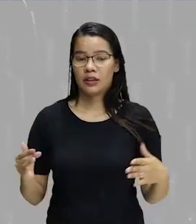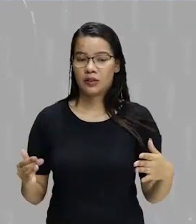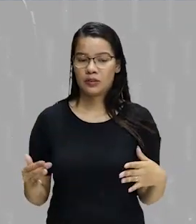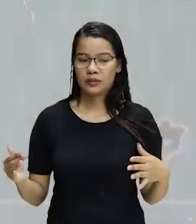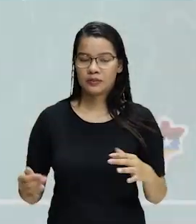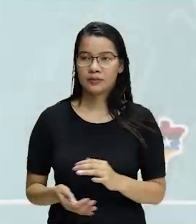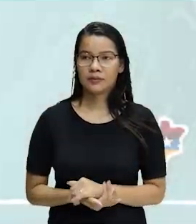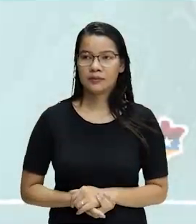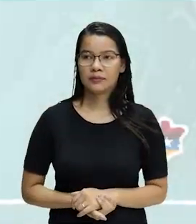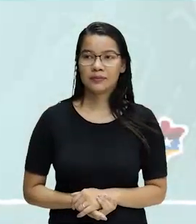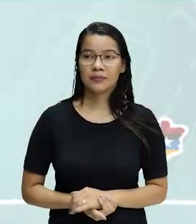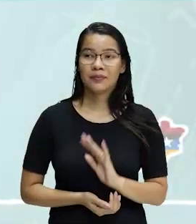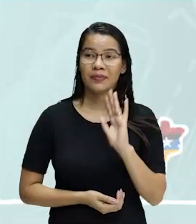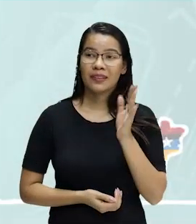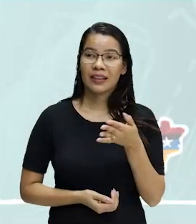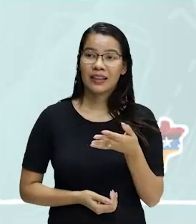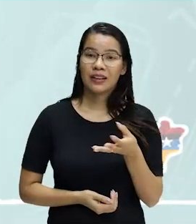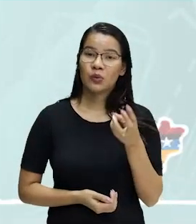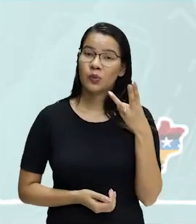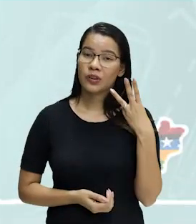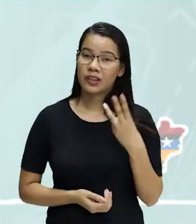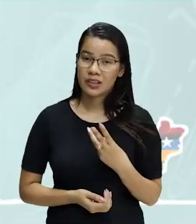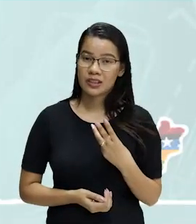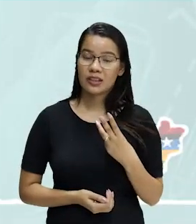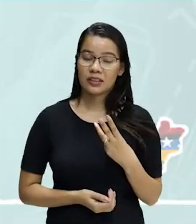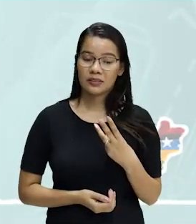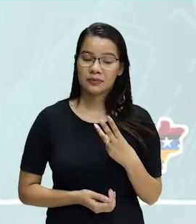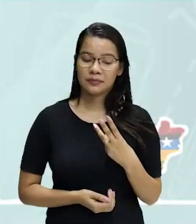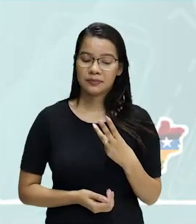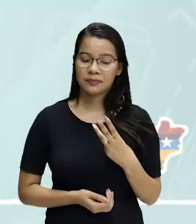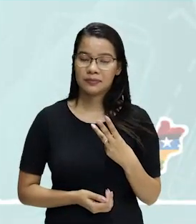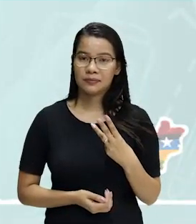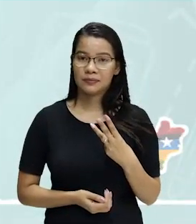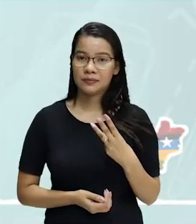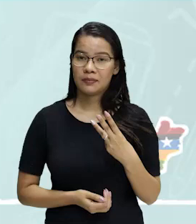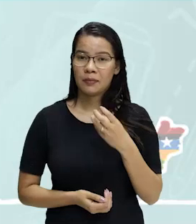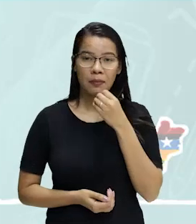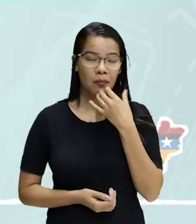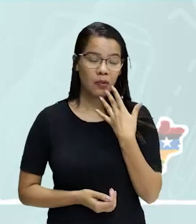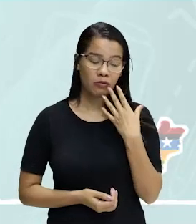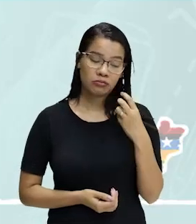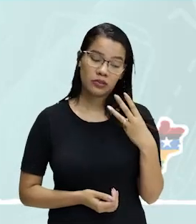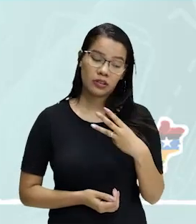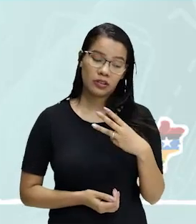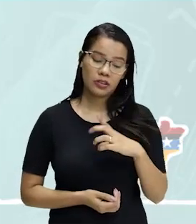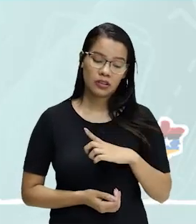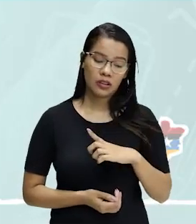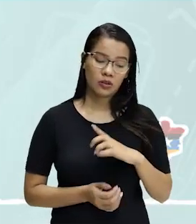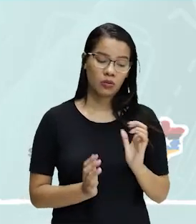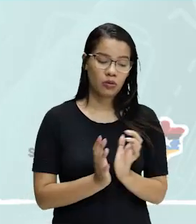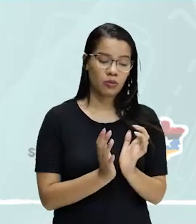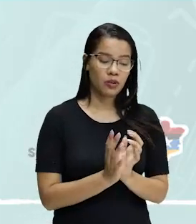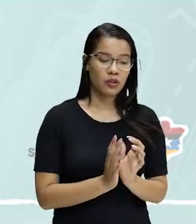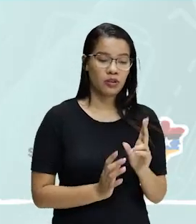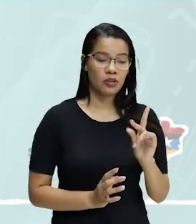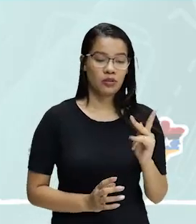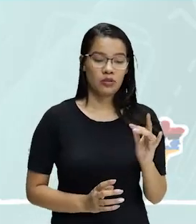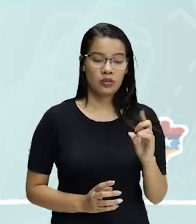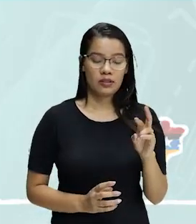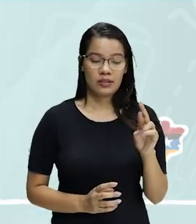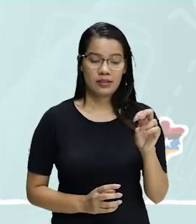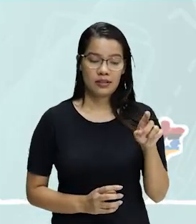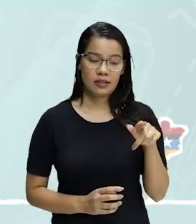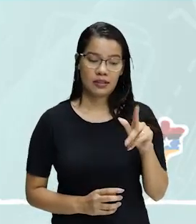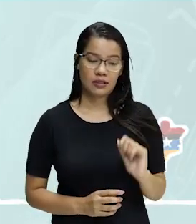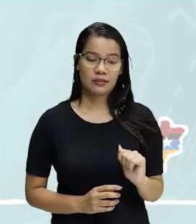Agora, e álcools terciários? Bom, álcool terciário eu vou ter o grupo hidroxila